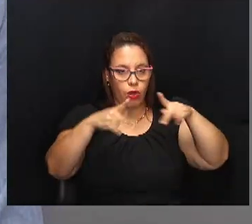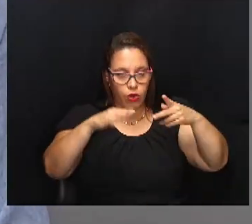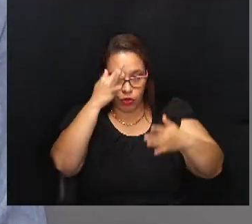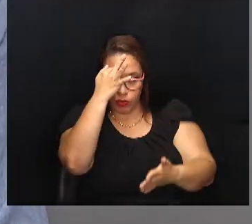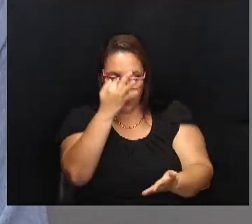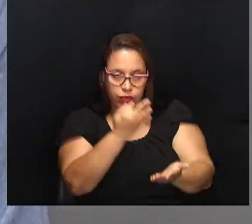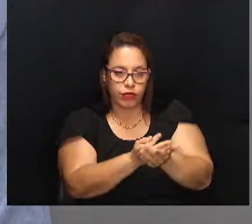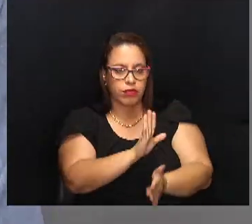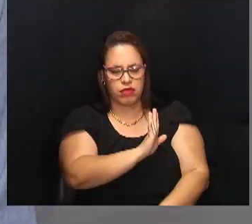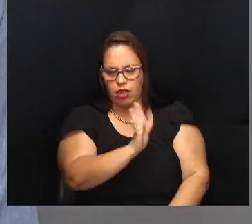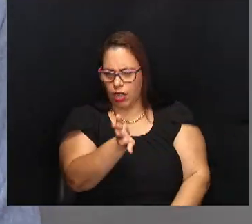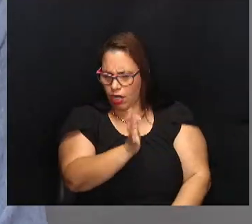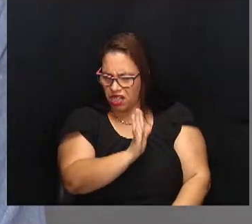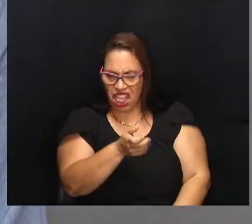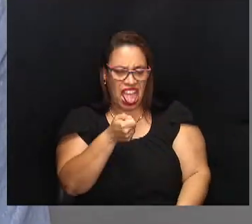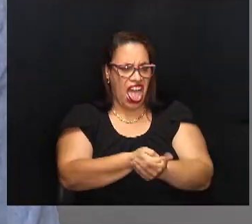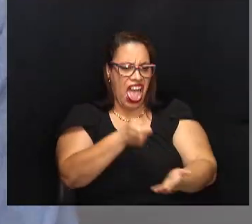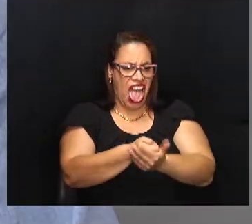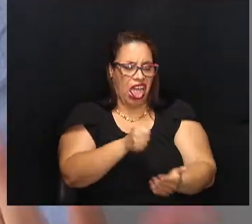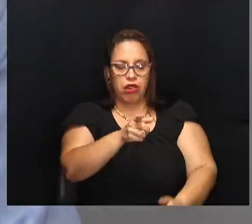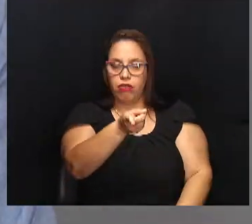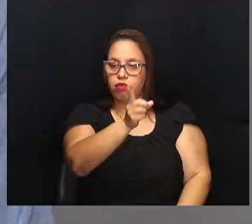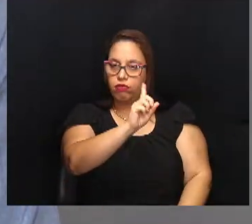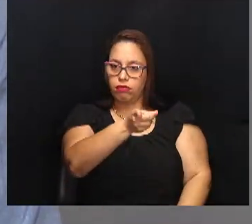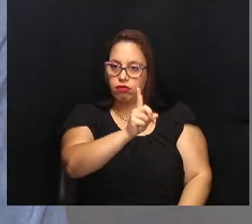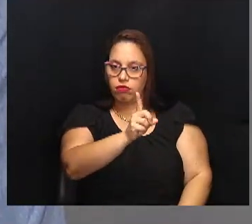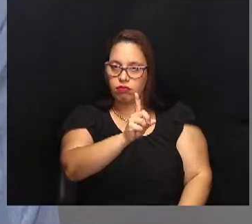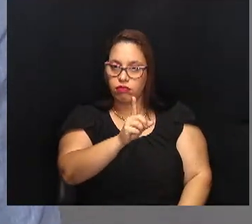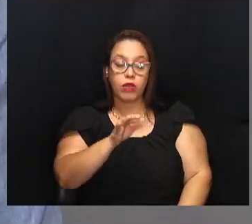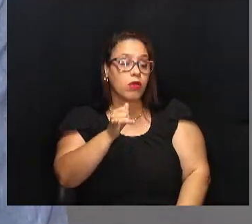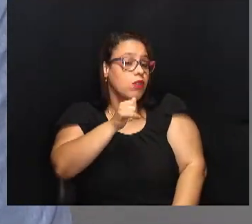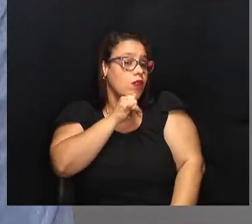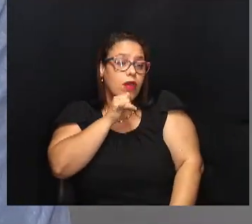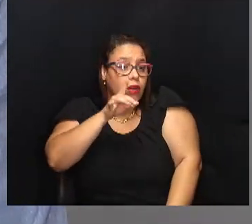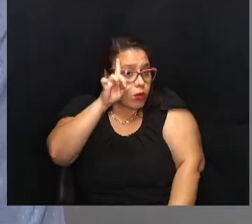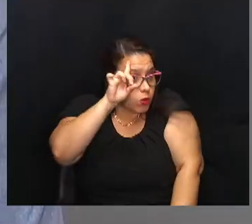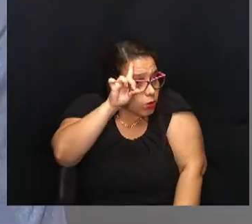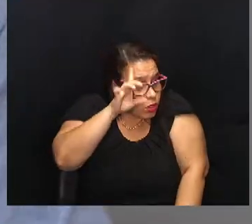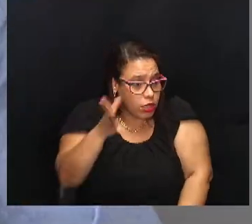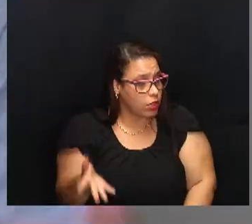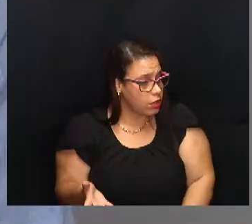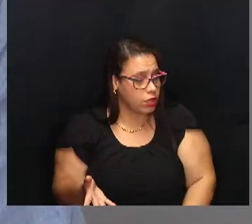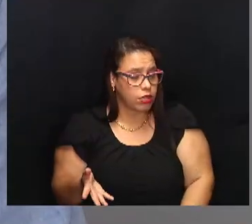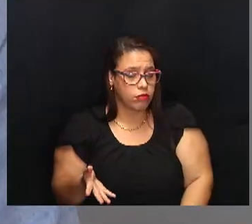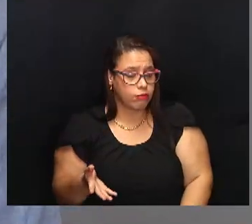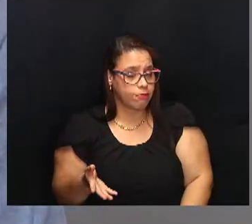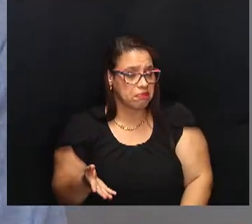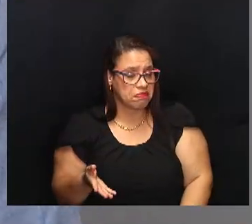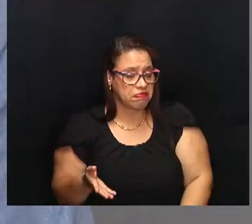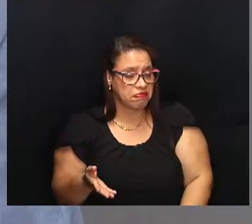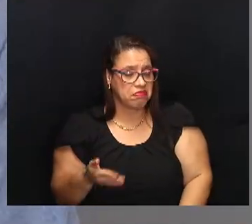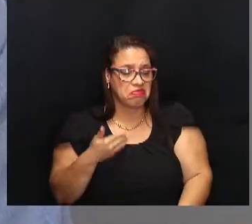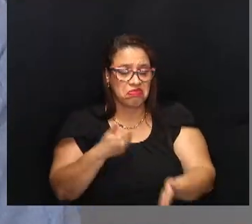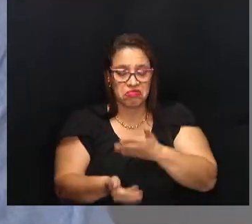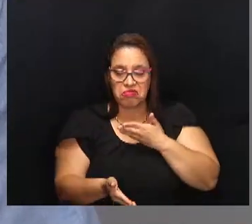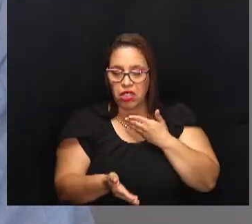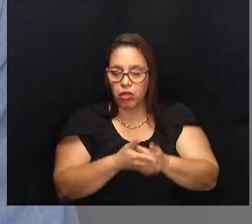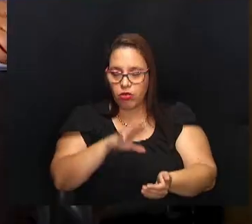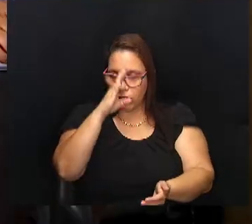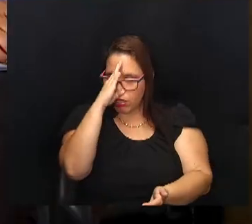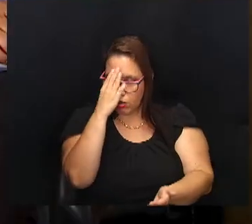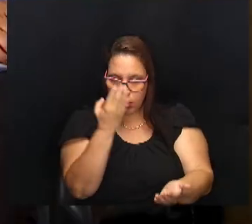mas não de uma maneira impositiva, mas dentro dos nossos exemplos do dia a dia, né, e aberto e dependente de